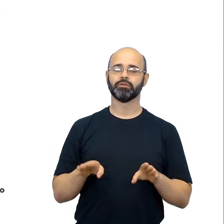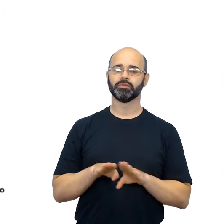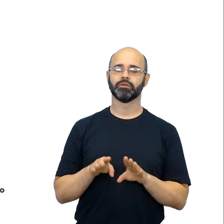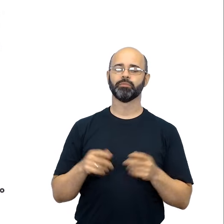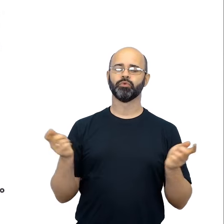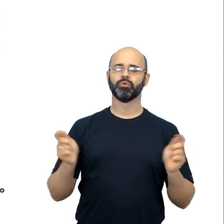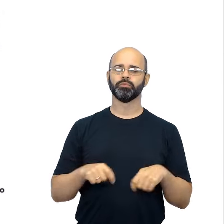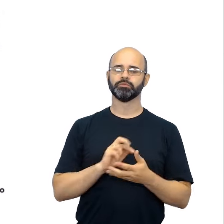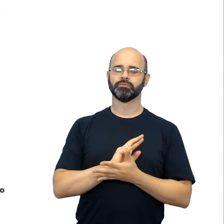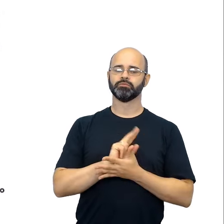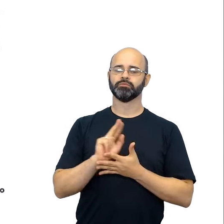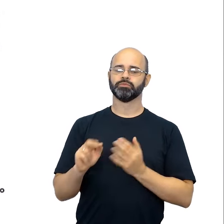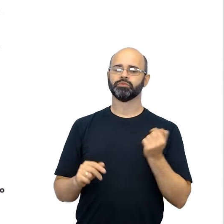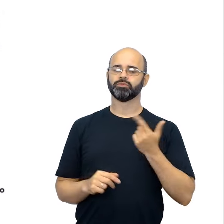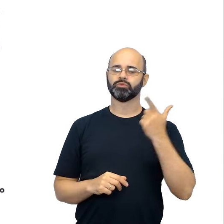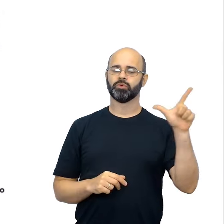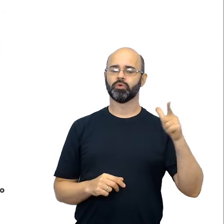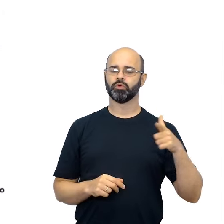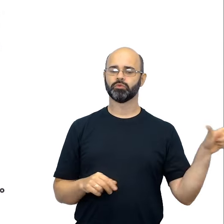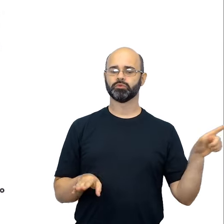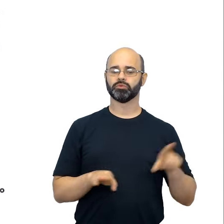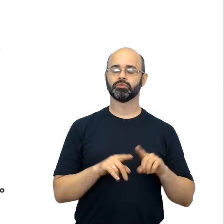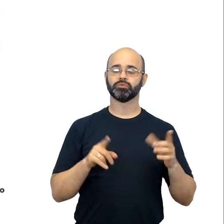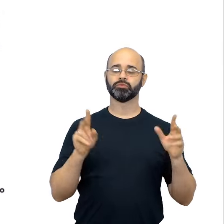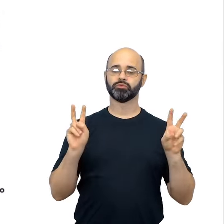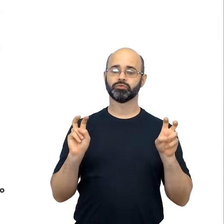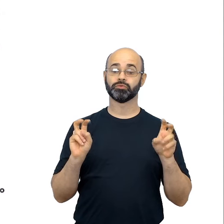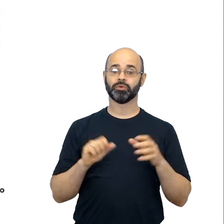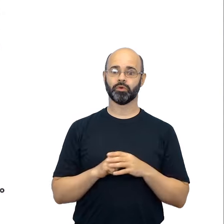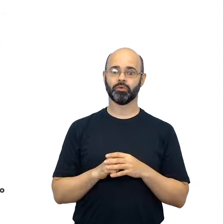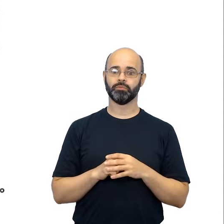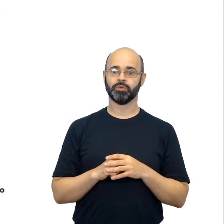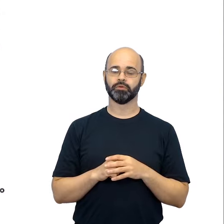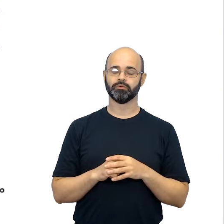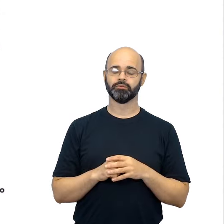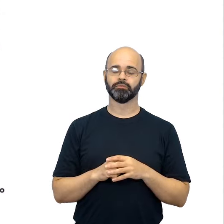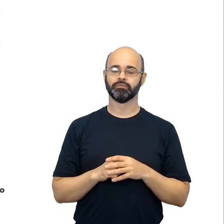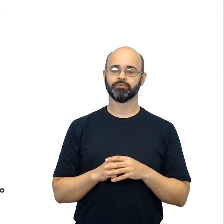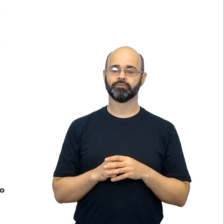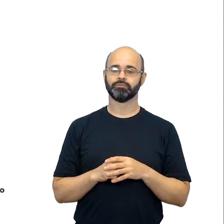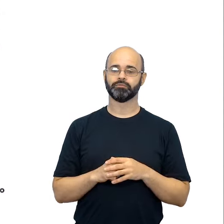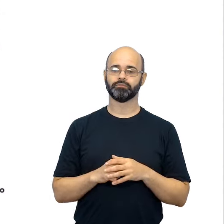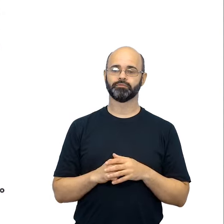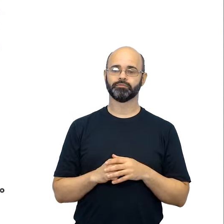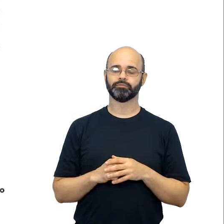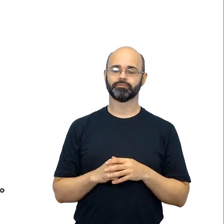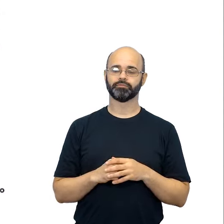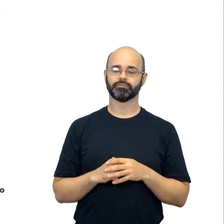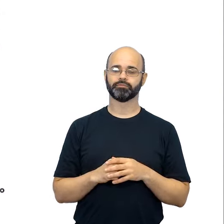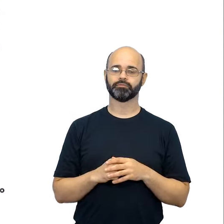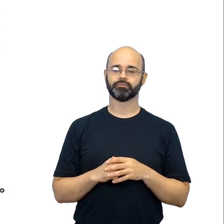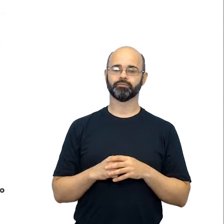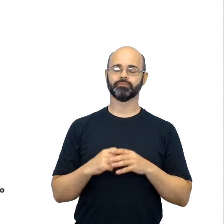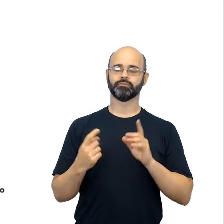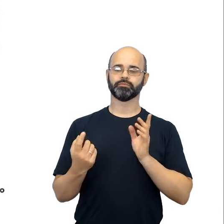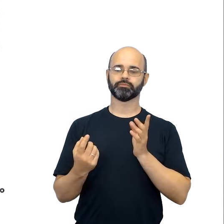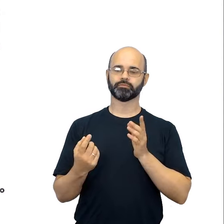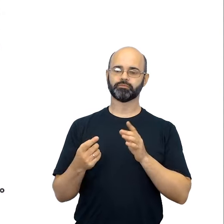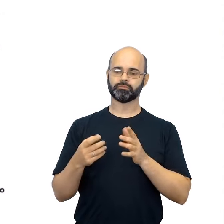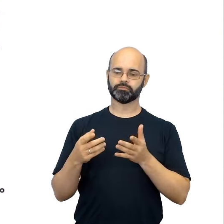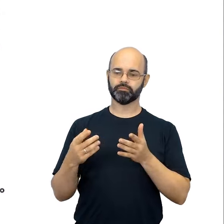aí apresentadas nessa proposta de formação integral, certo? Então, para facilitar esse trabalho, olha, nós apresentamos aqui